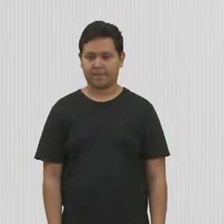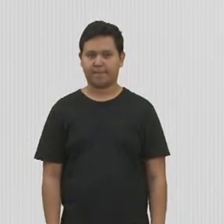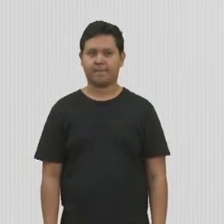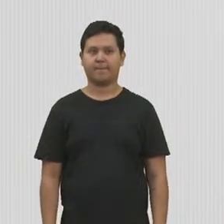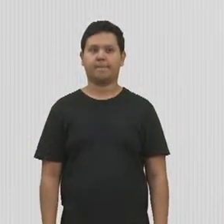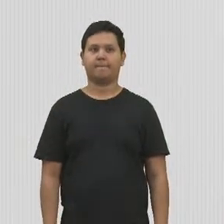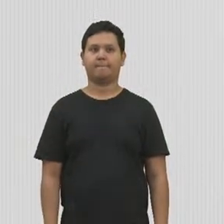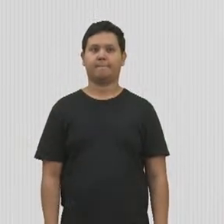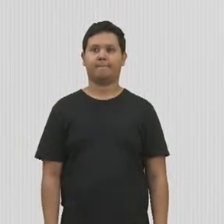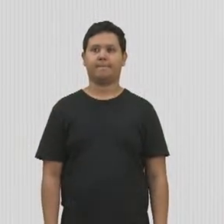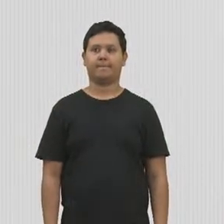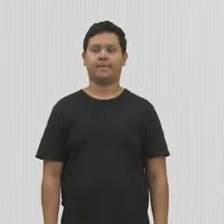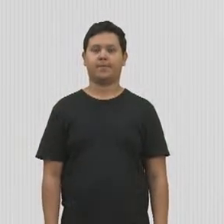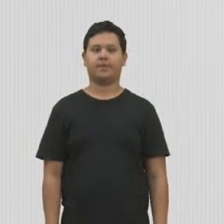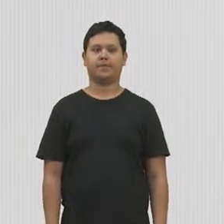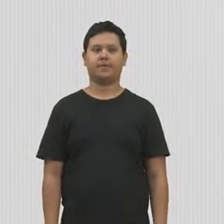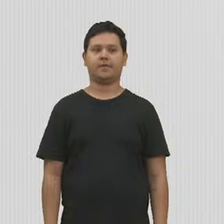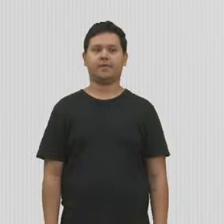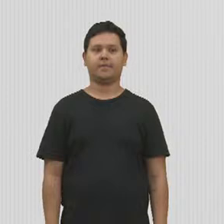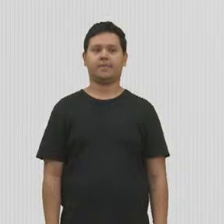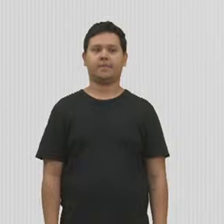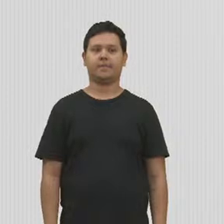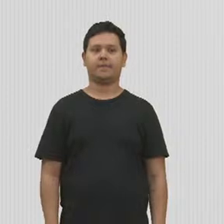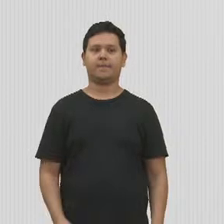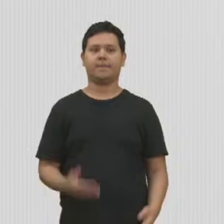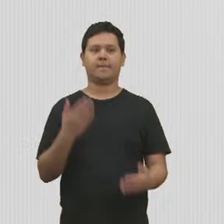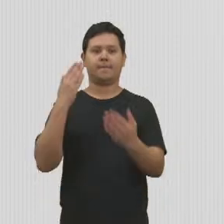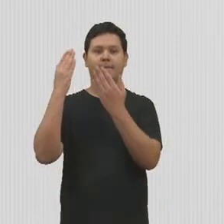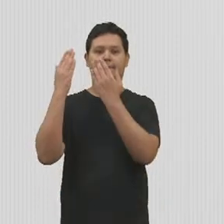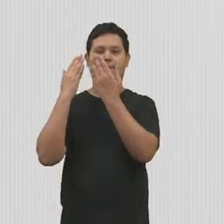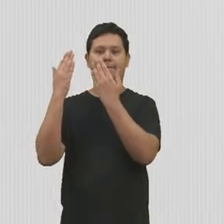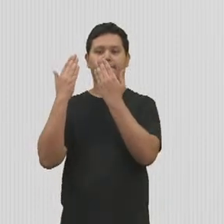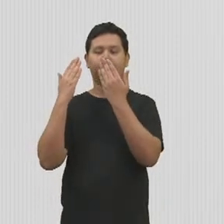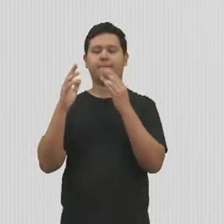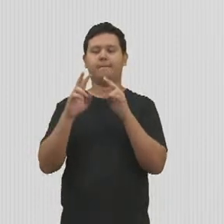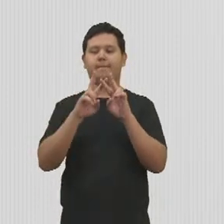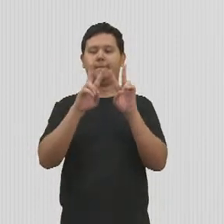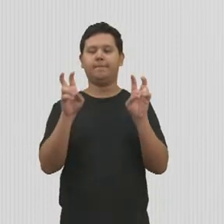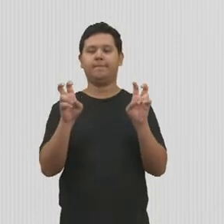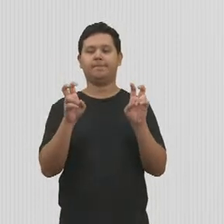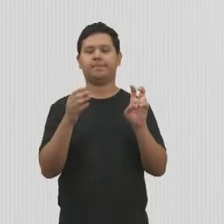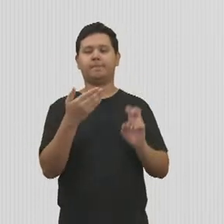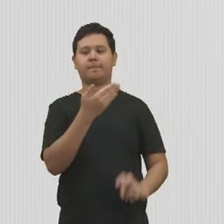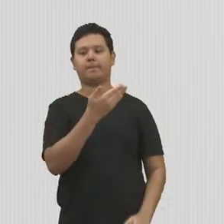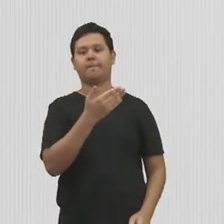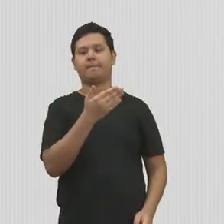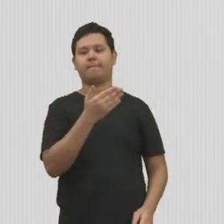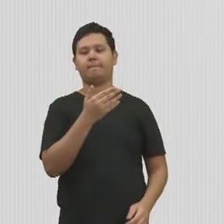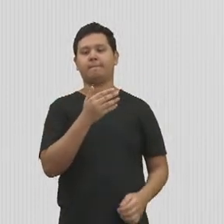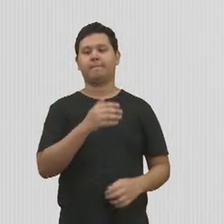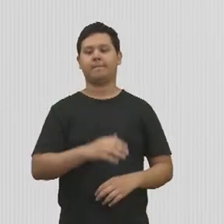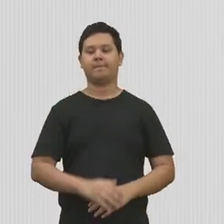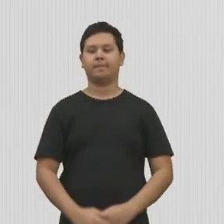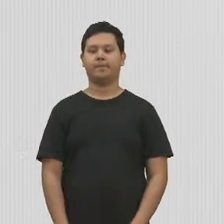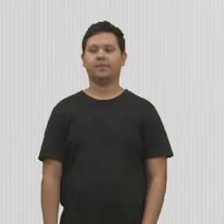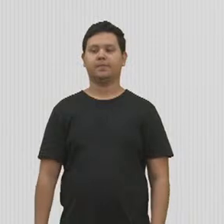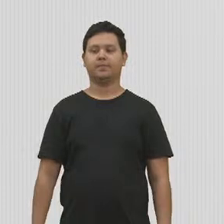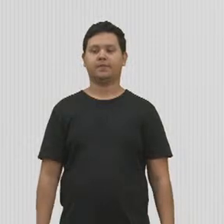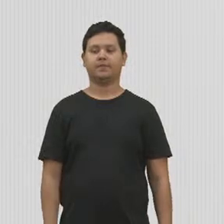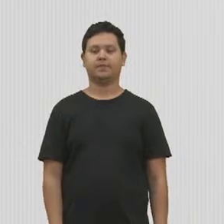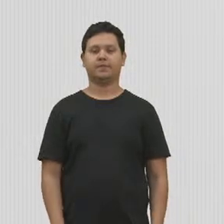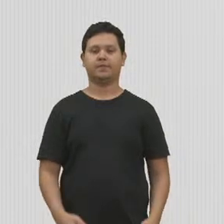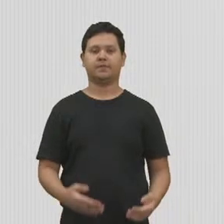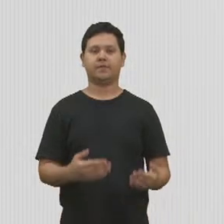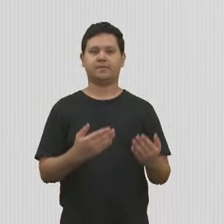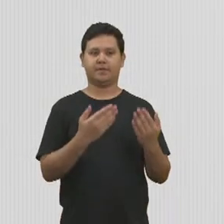Agora a gente faz uma comparação, né, com a meta e o realizado de cada receita corrente.